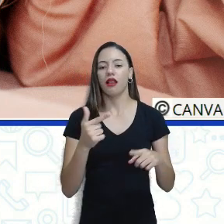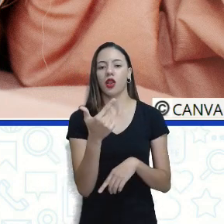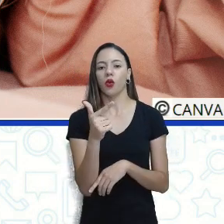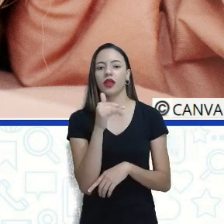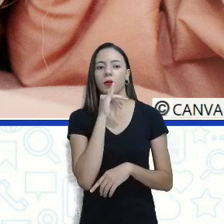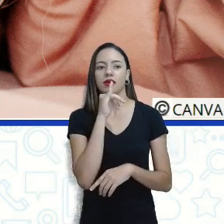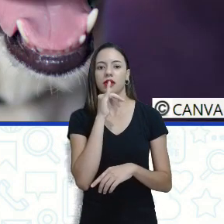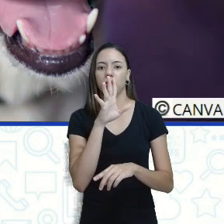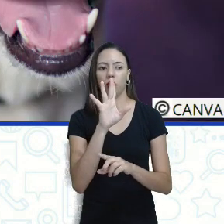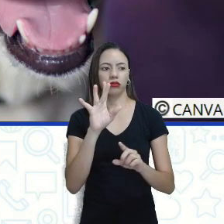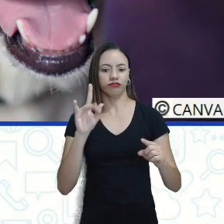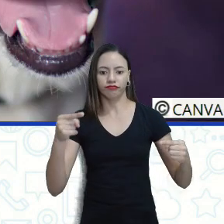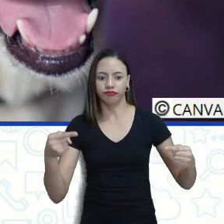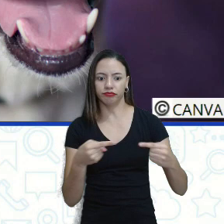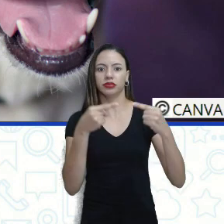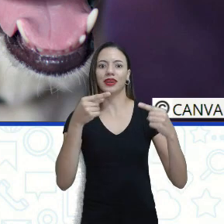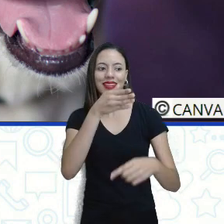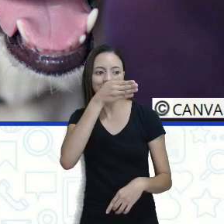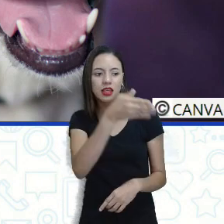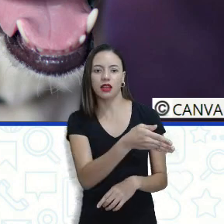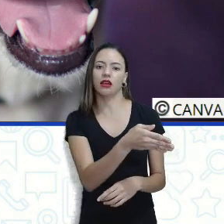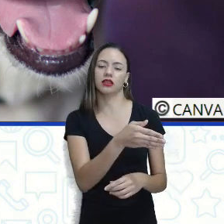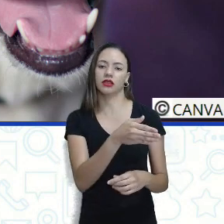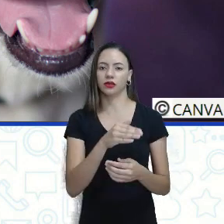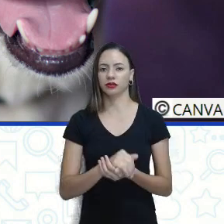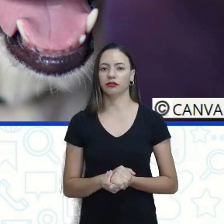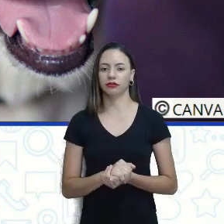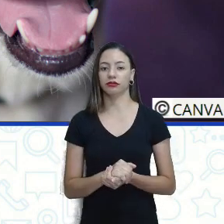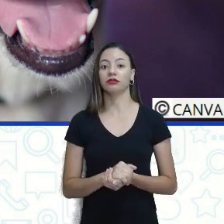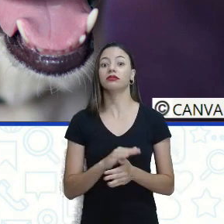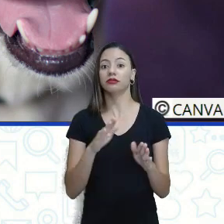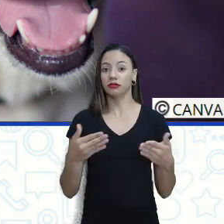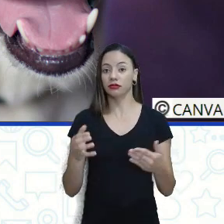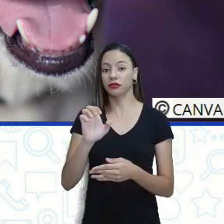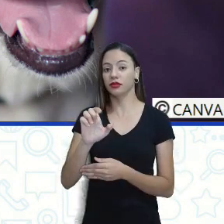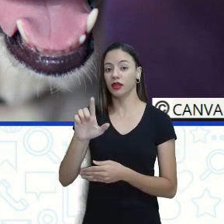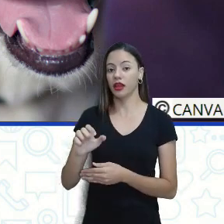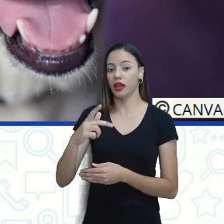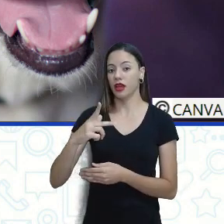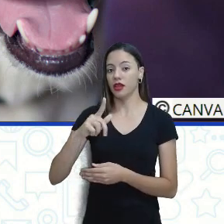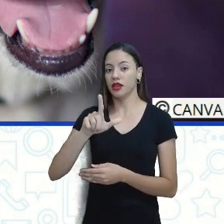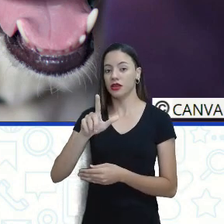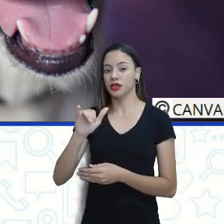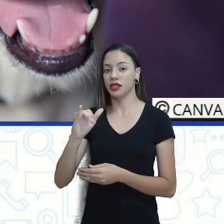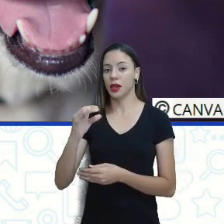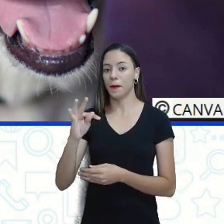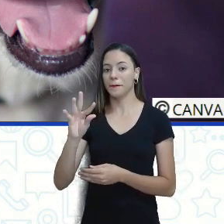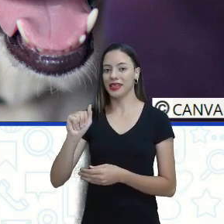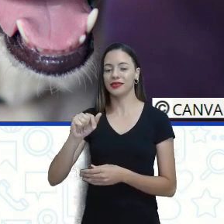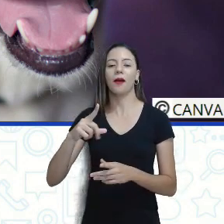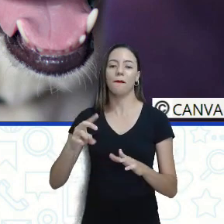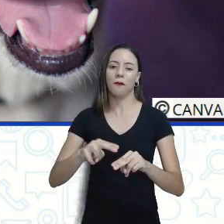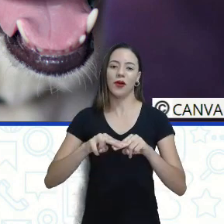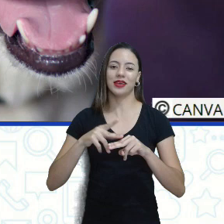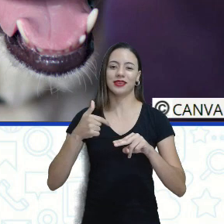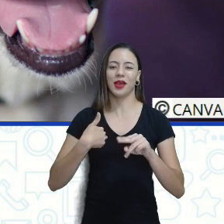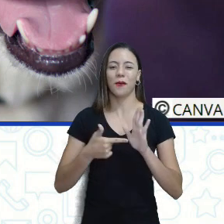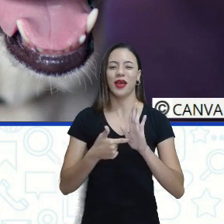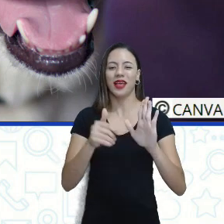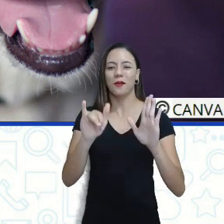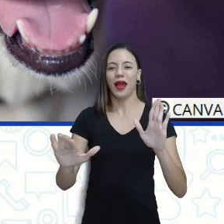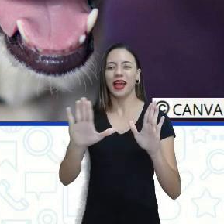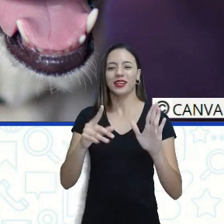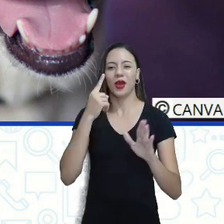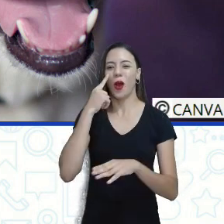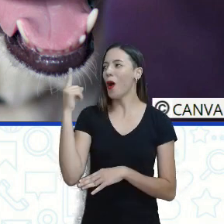direta. Quando a gente fala de intertextualidade explícita, é por isso que eu trouxe agora um cachorrinho todo exibido, assim, piscando,